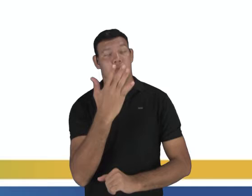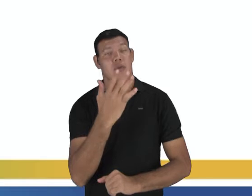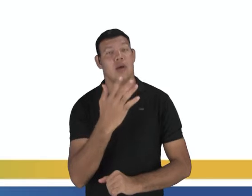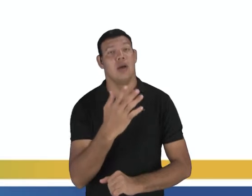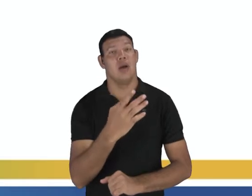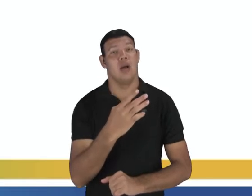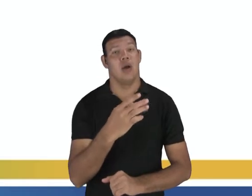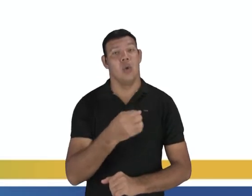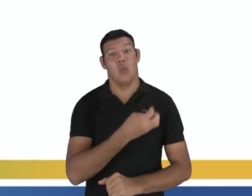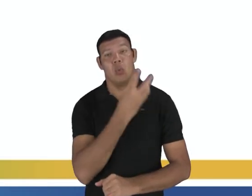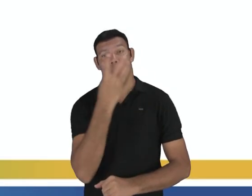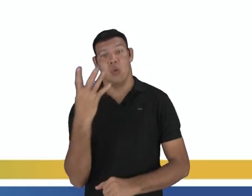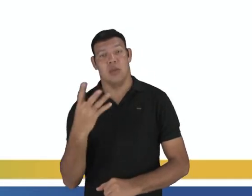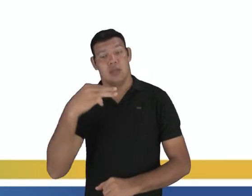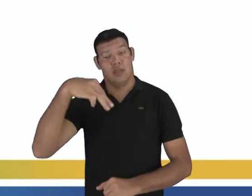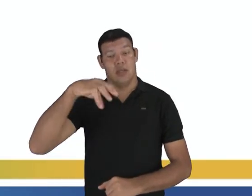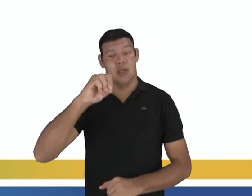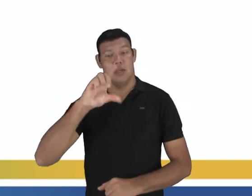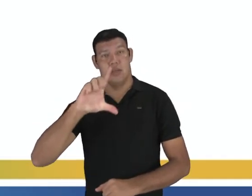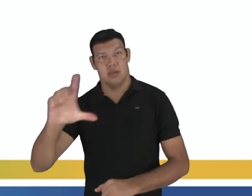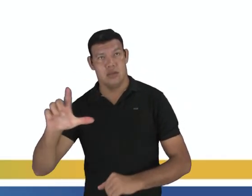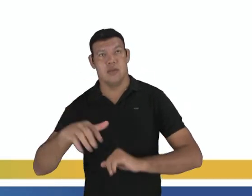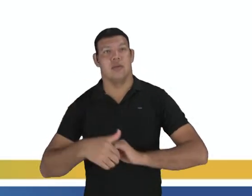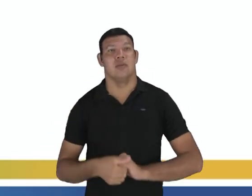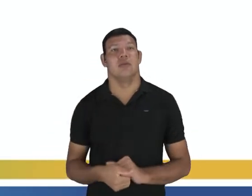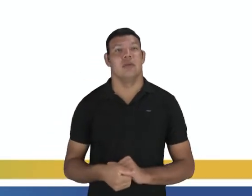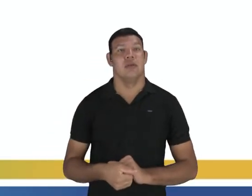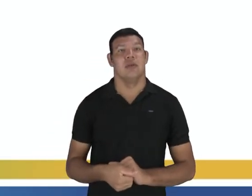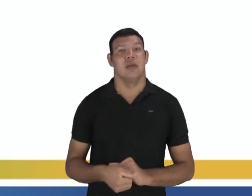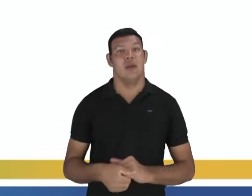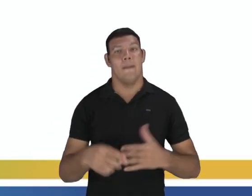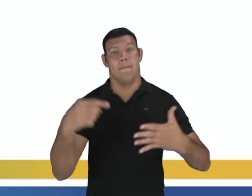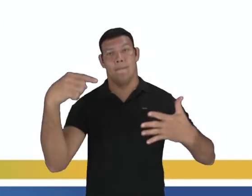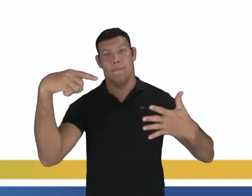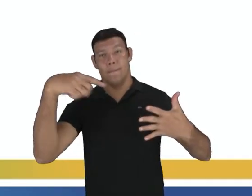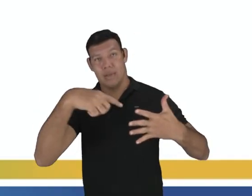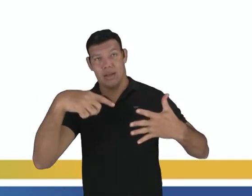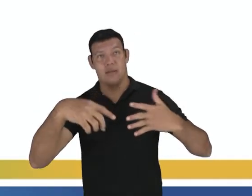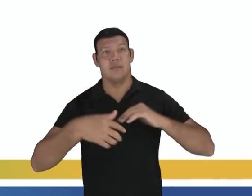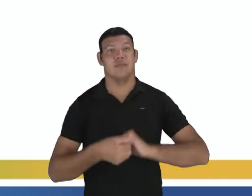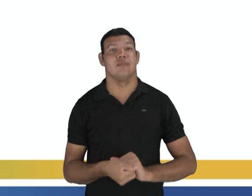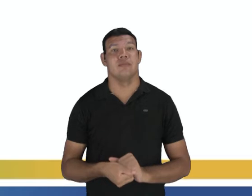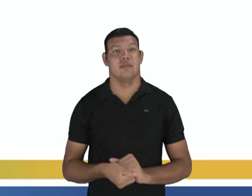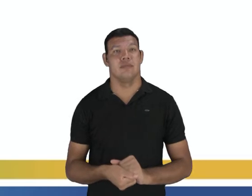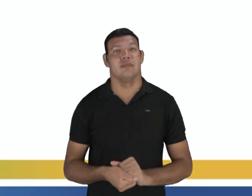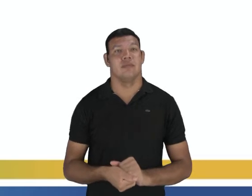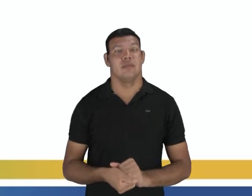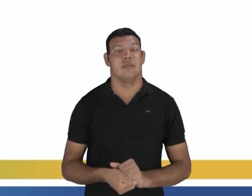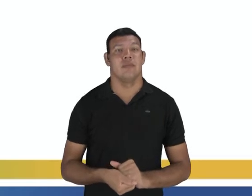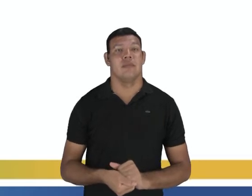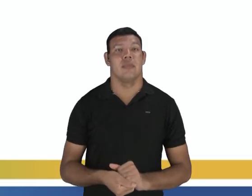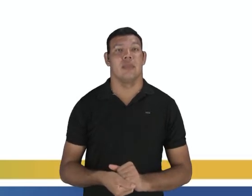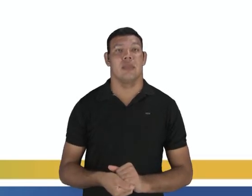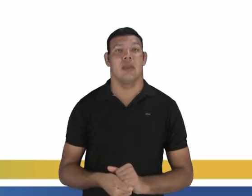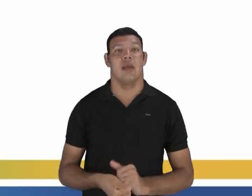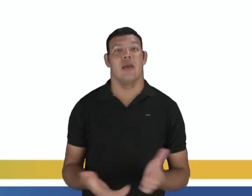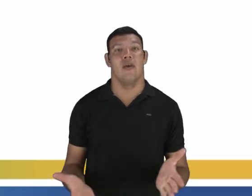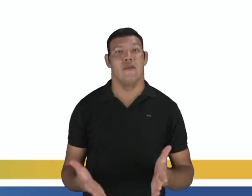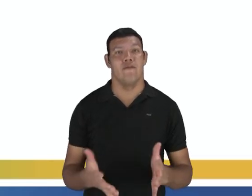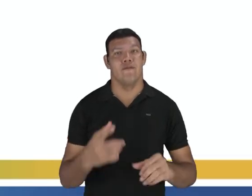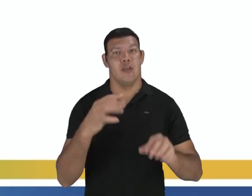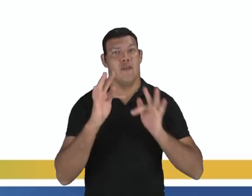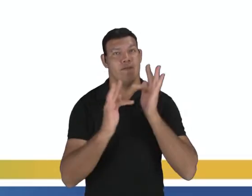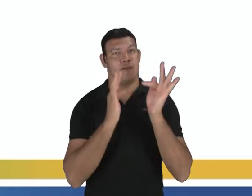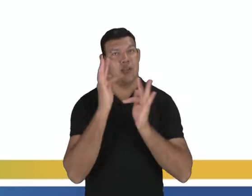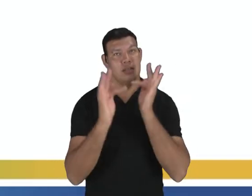ok? E aí a parte da simbologia. Em uma equação química, a gente vai ter os estados físicos dessa substância, a gente